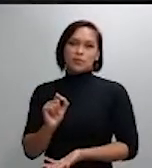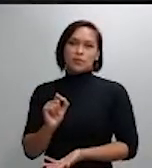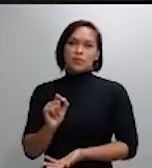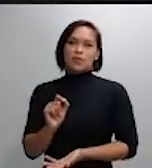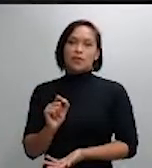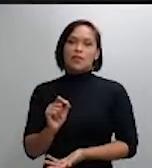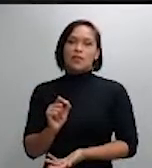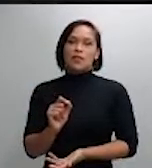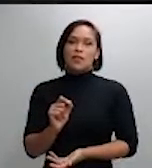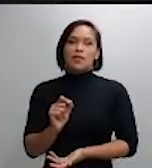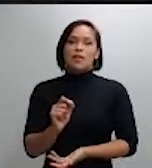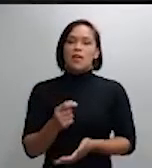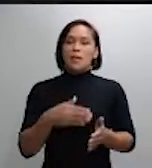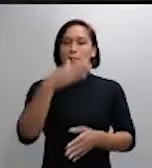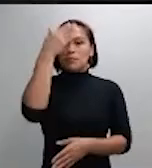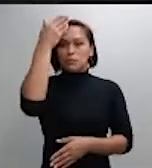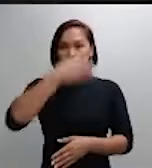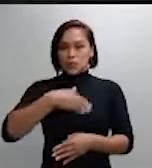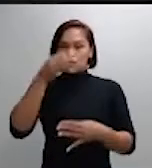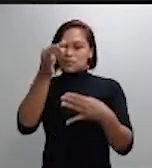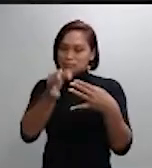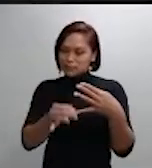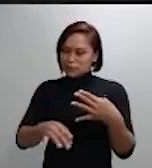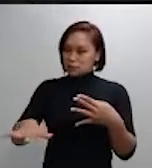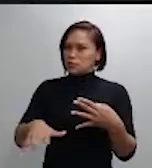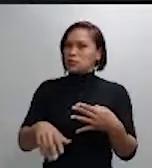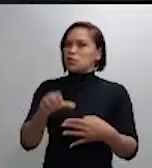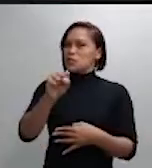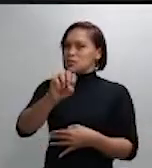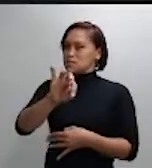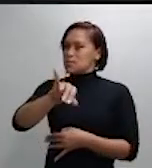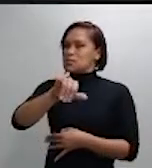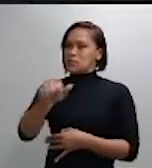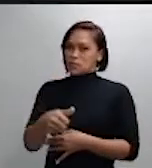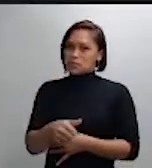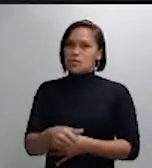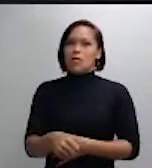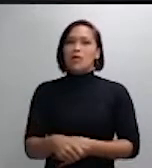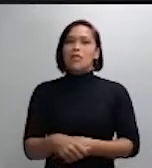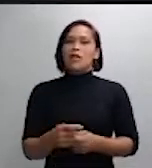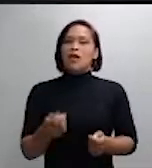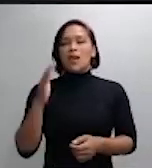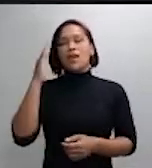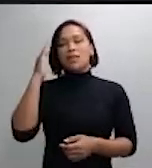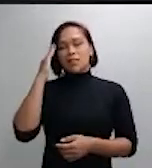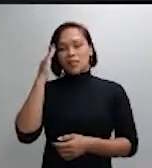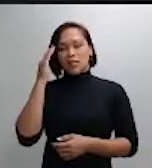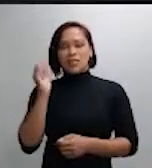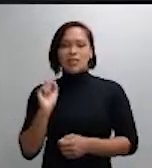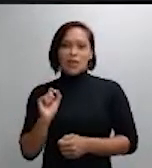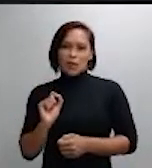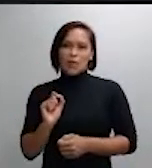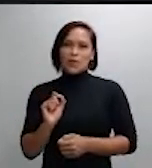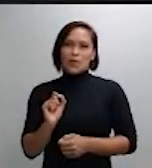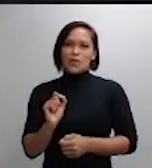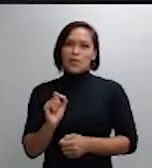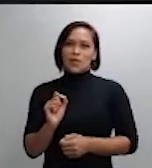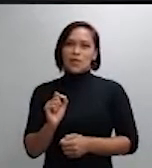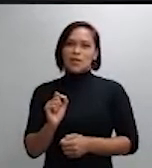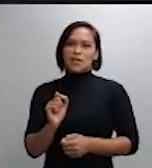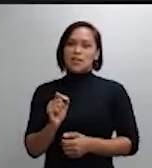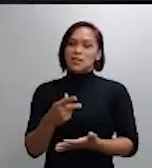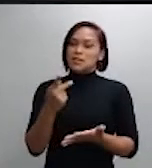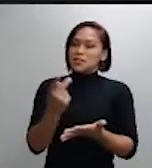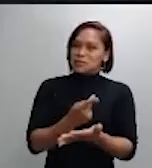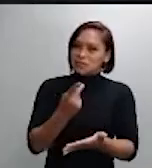atestando que a jurisprudência do Superior Tribunal de Justiça possui entendimento de que, na hipótese de improcedência